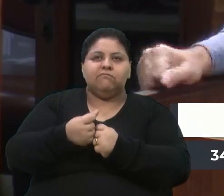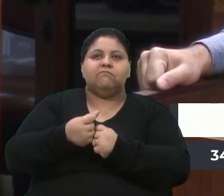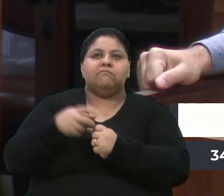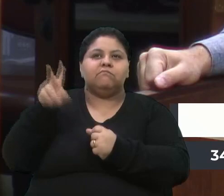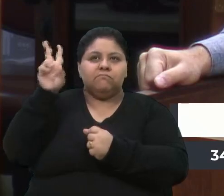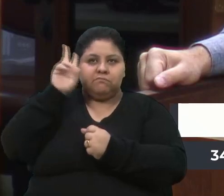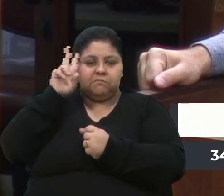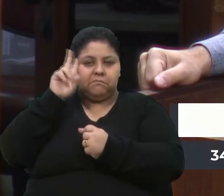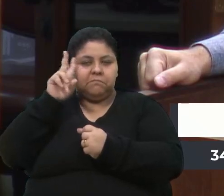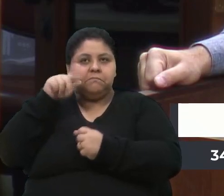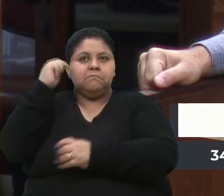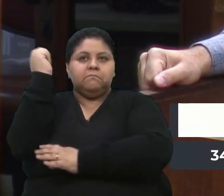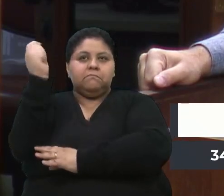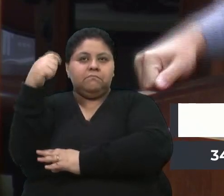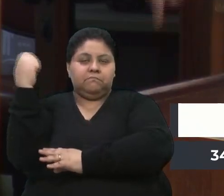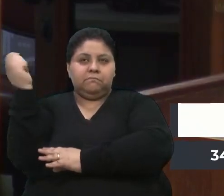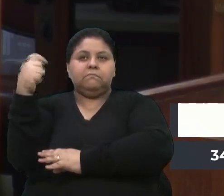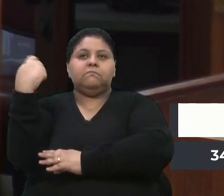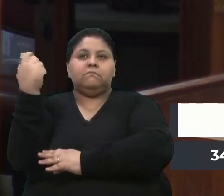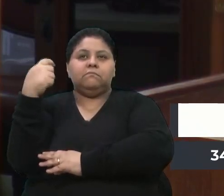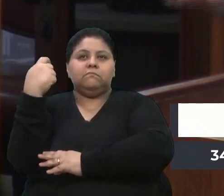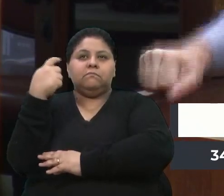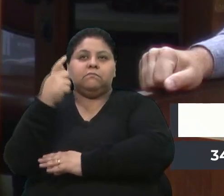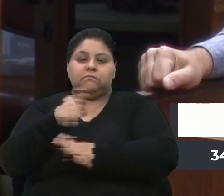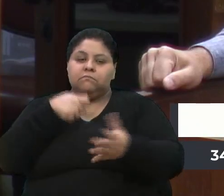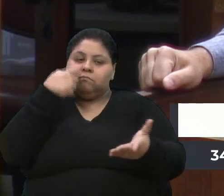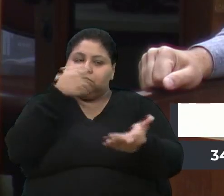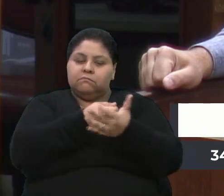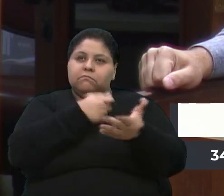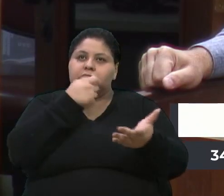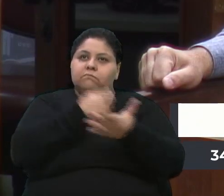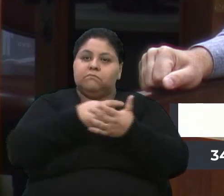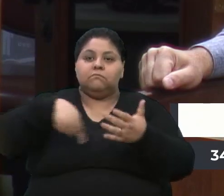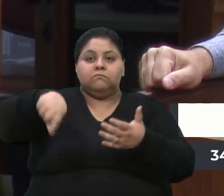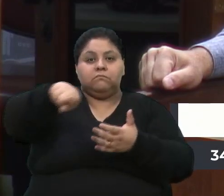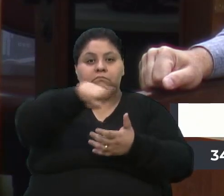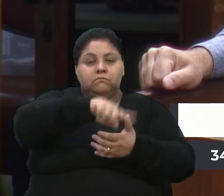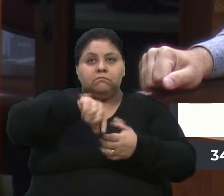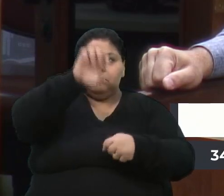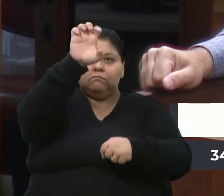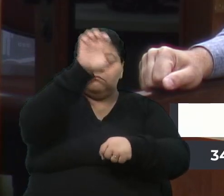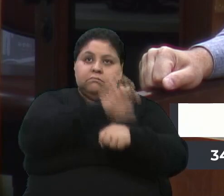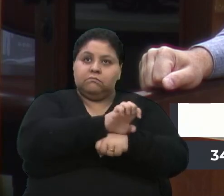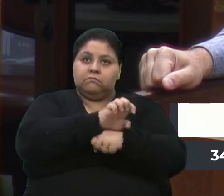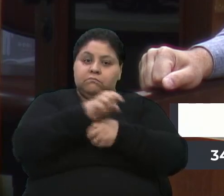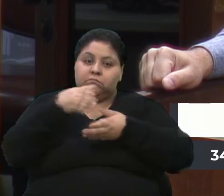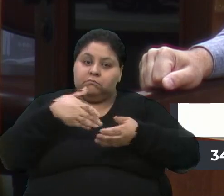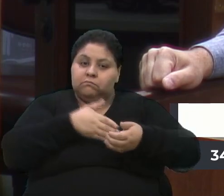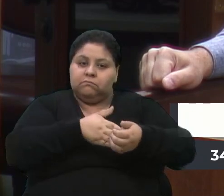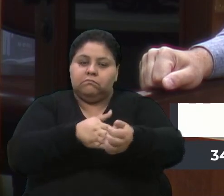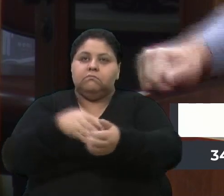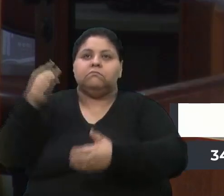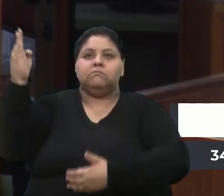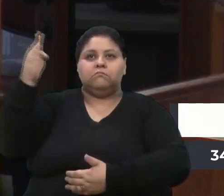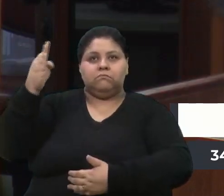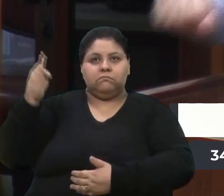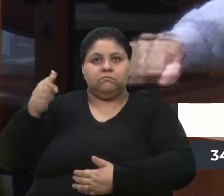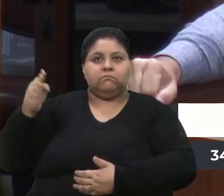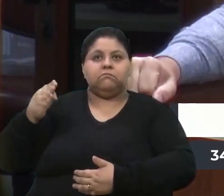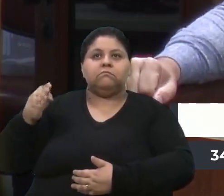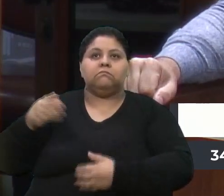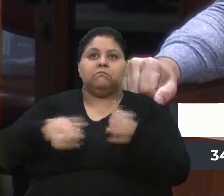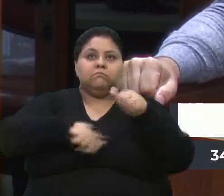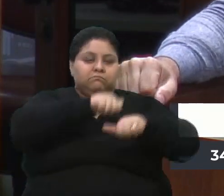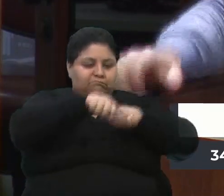do Rio Grande do Sul, né, defendeu que o nosso estado seguisse brasileiro, passou por essa